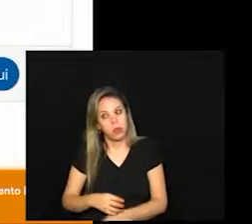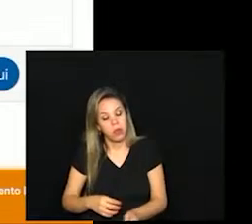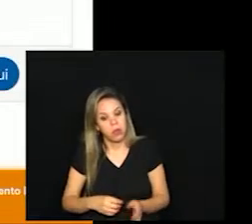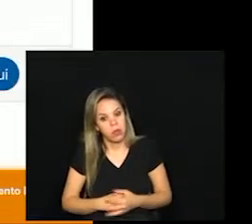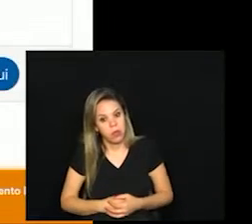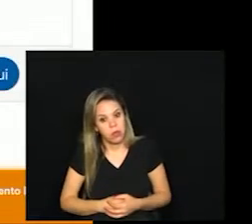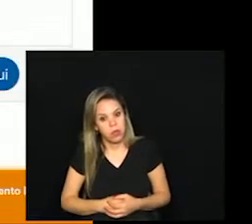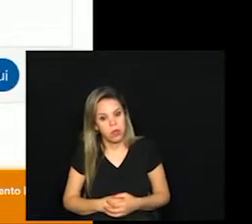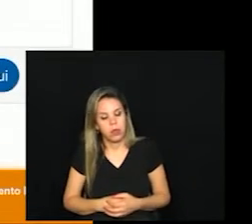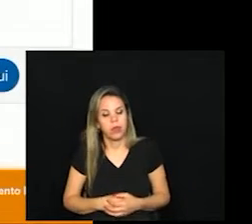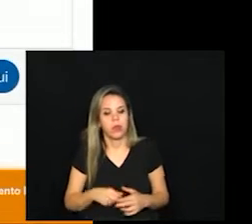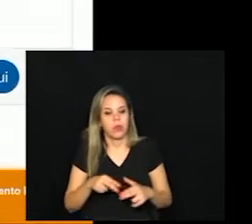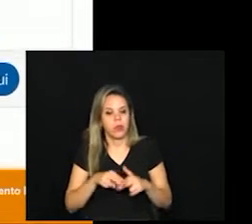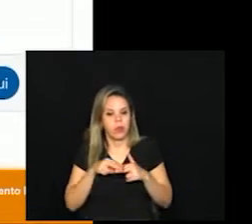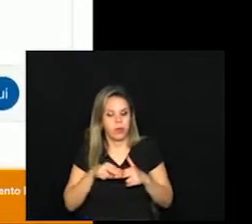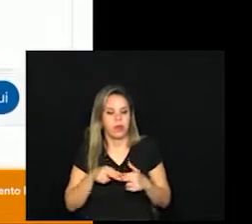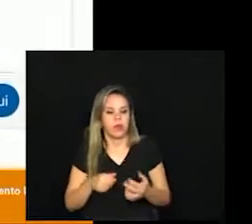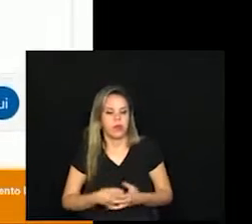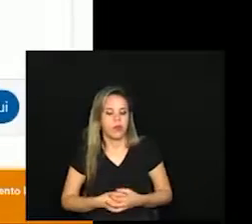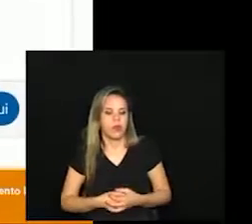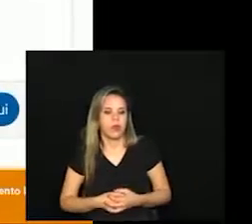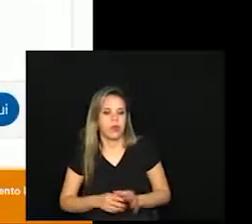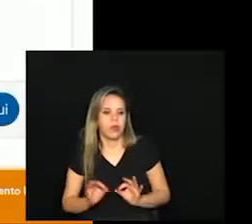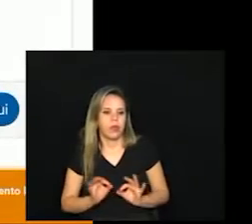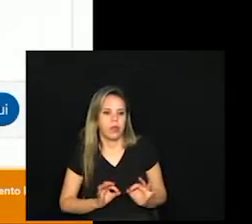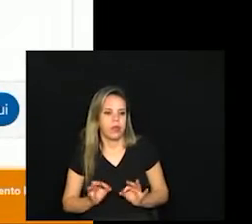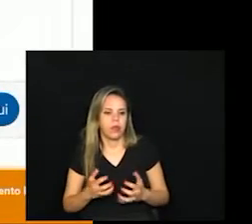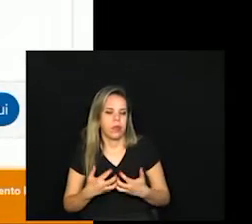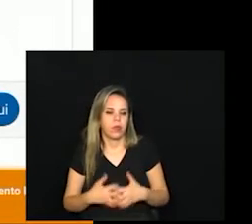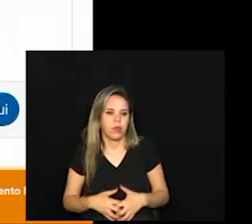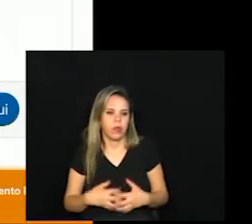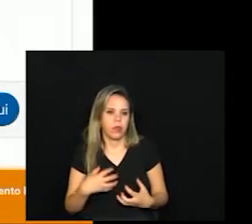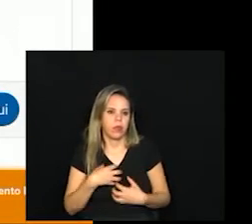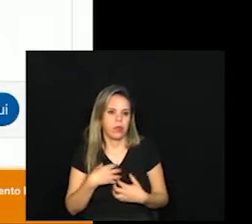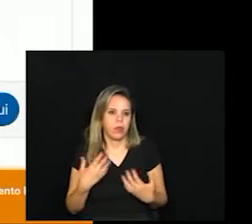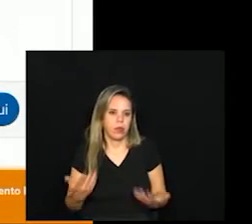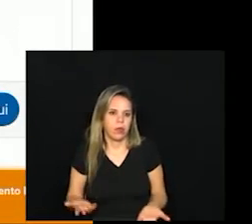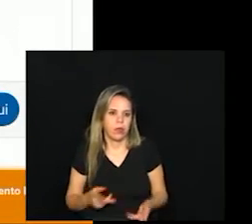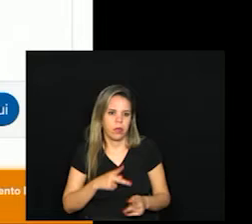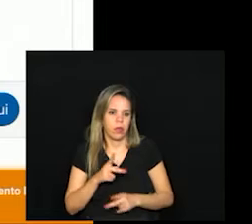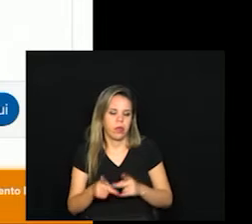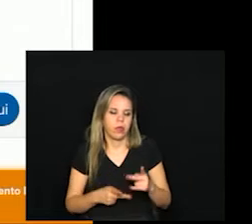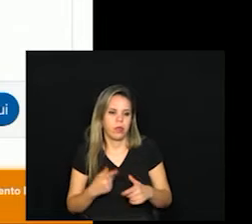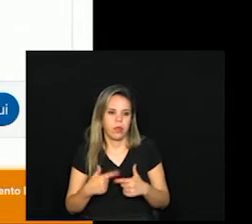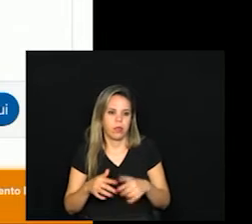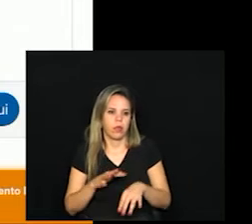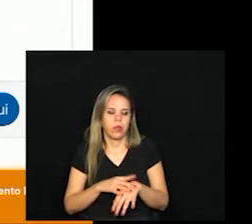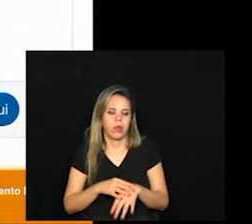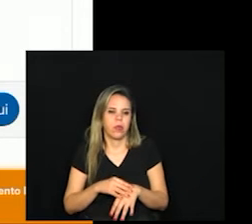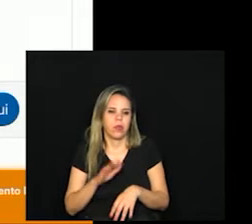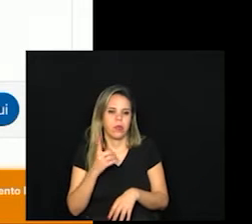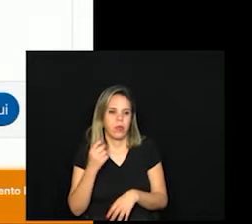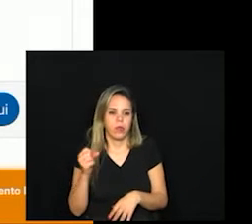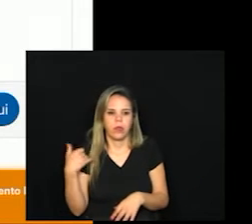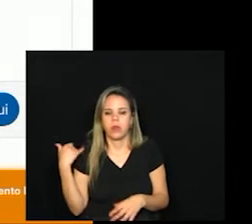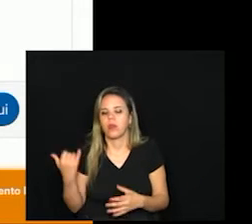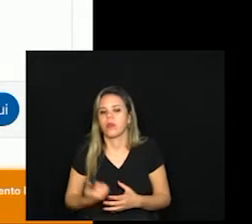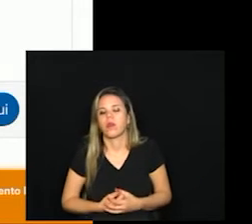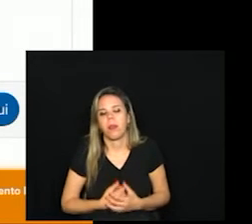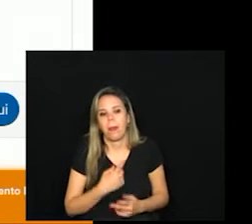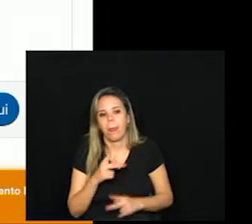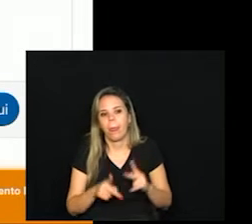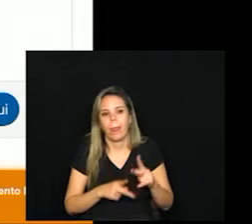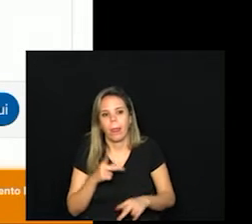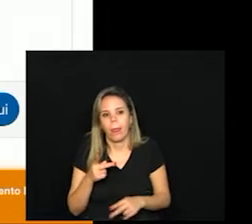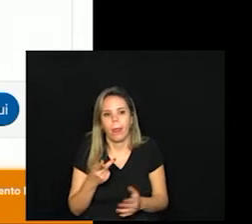conta das questões dos efeitos colaterais, pessoas com comorbidades com mais de 18 anos,